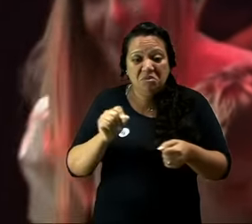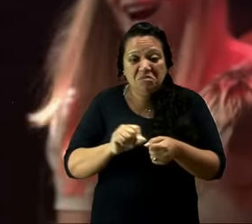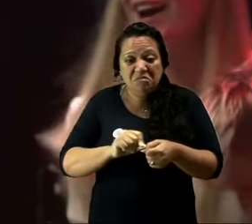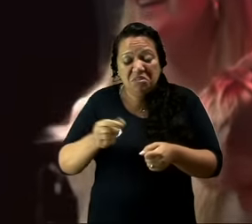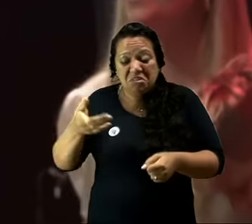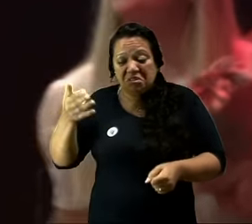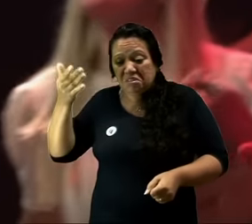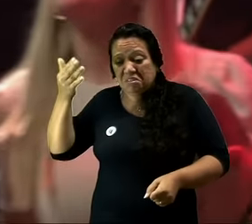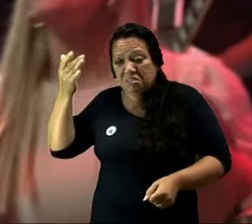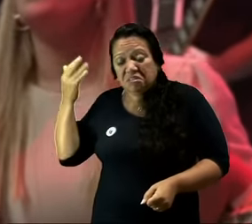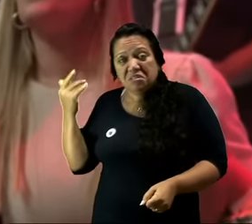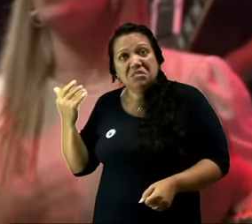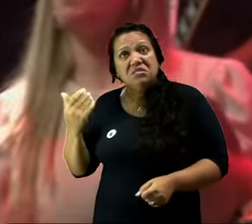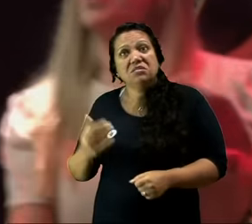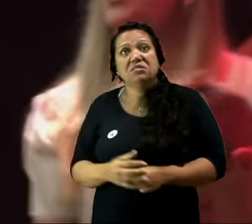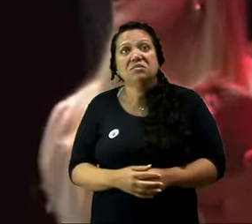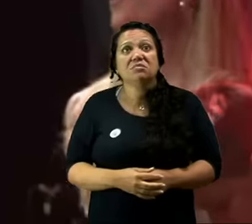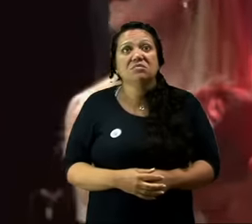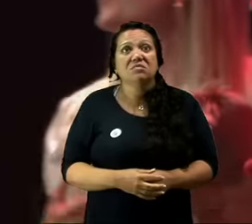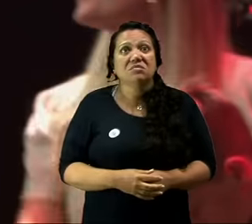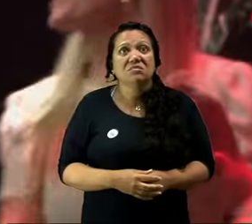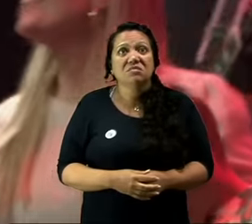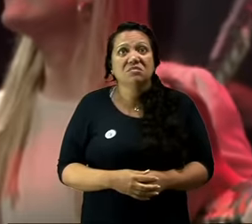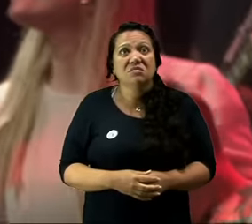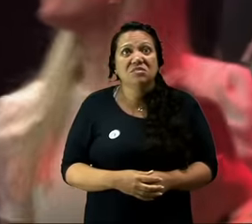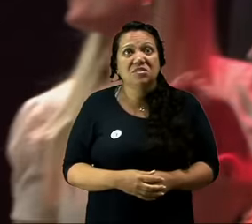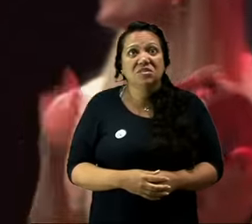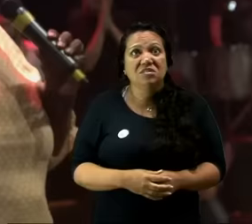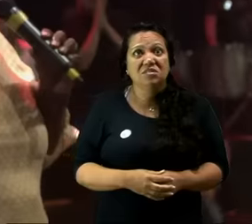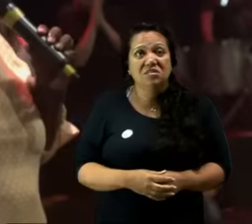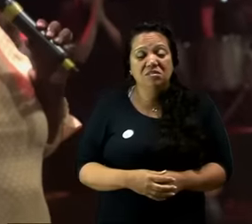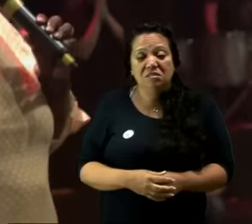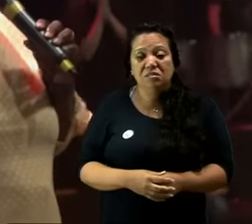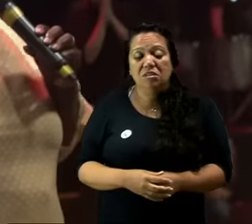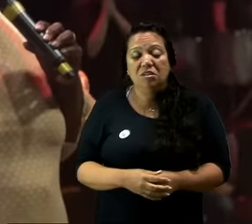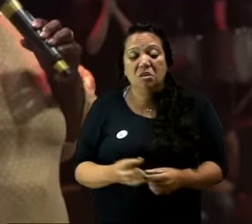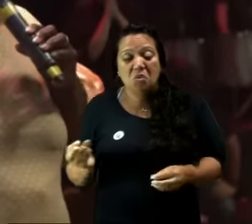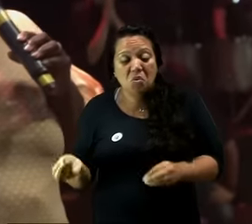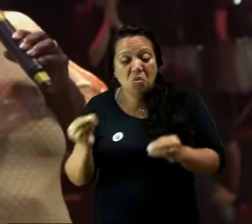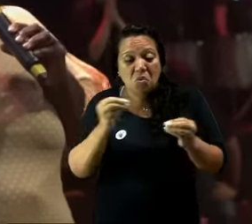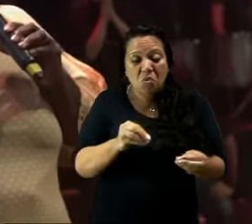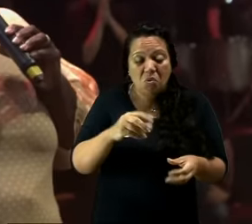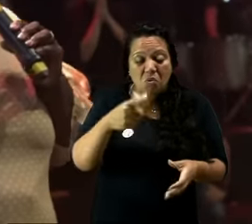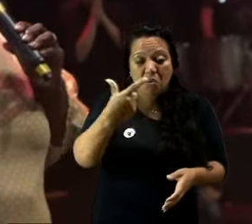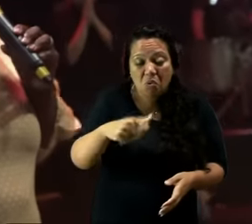aquilo que colocaram outras coisas e tiraram Deus.